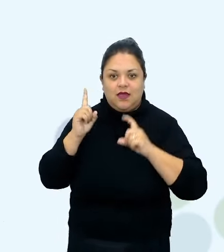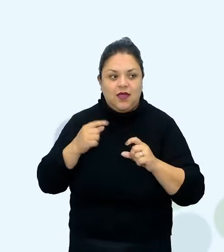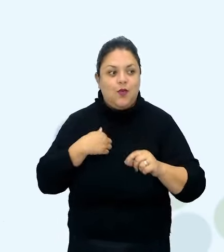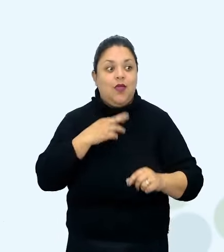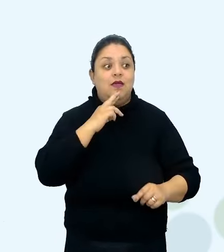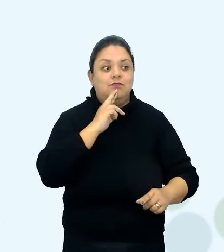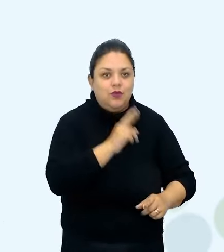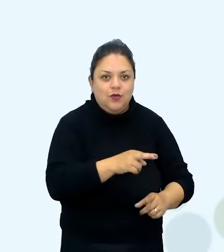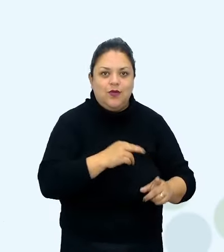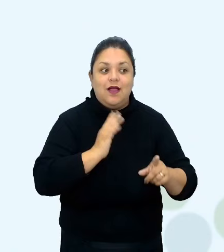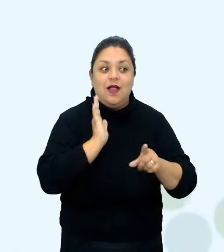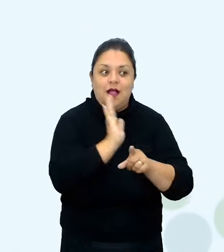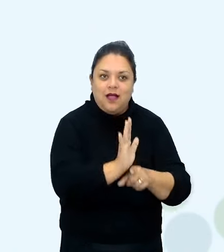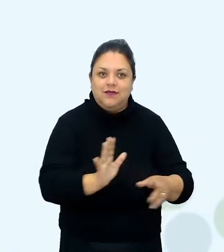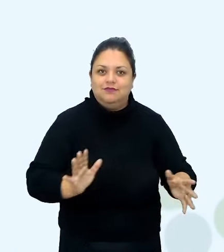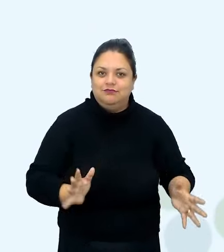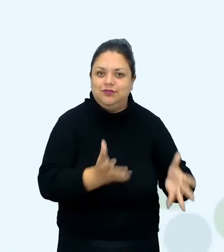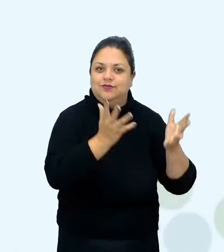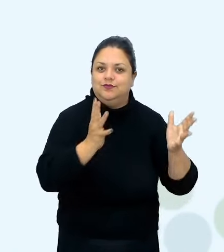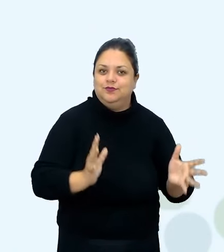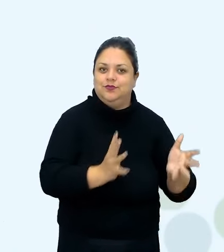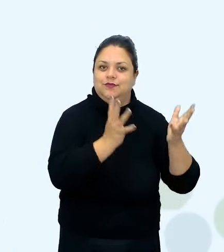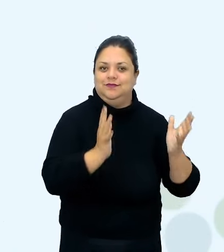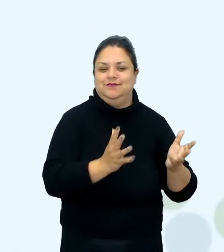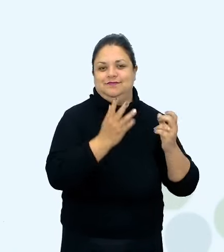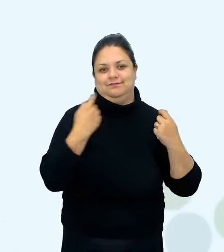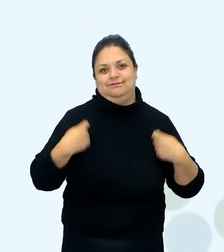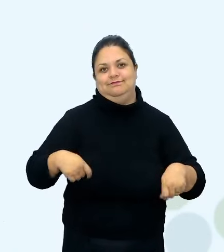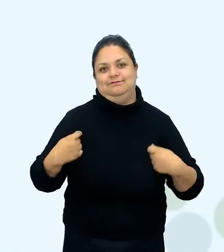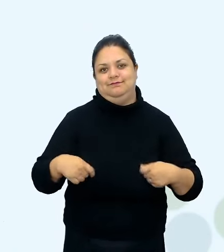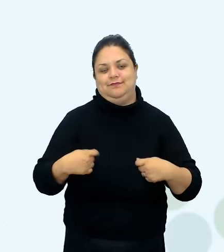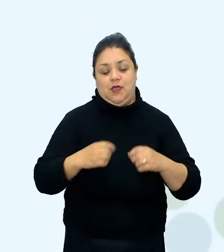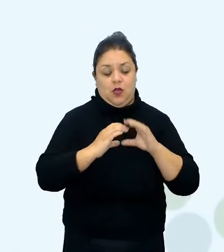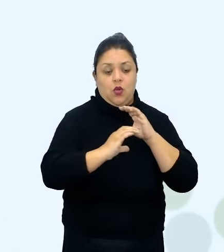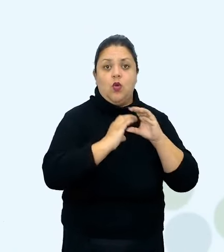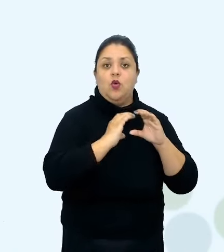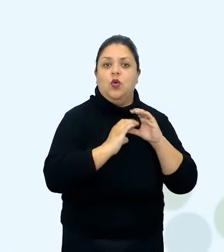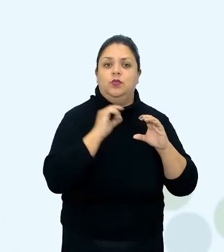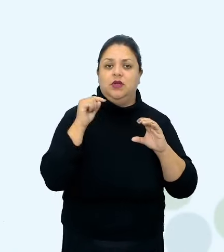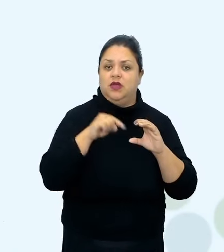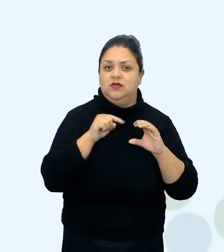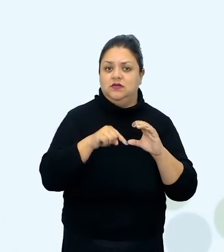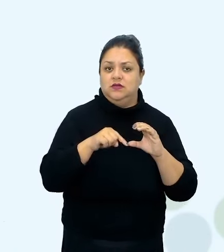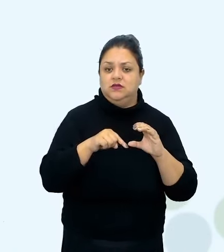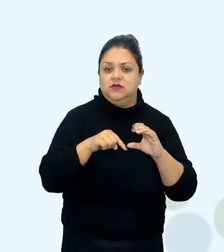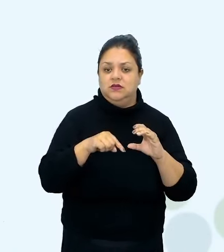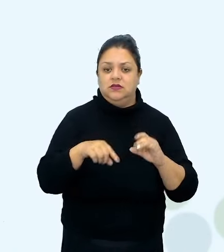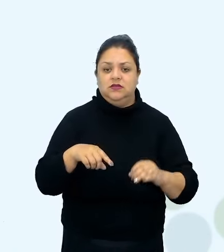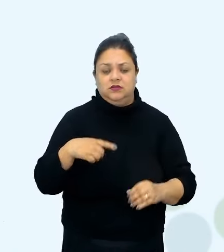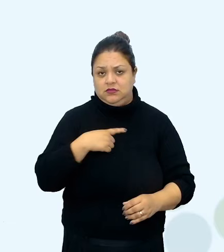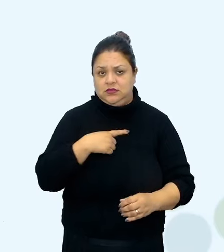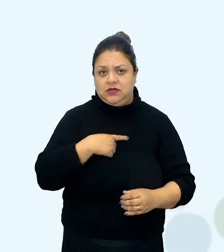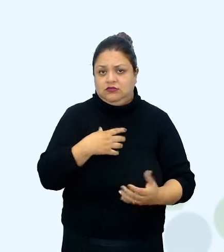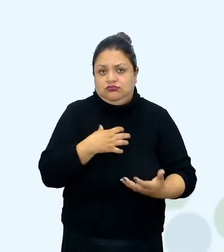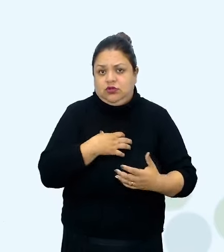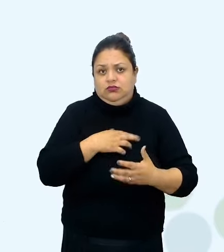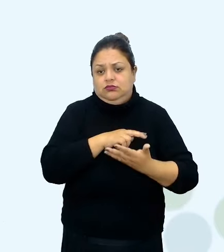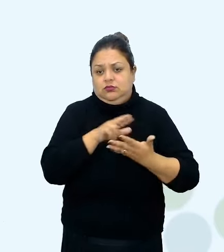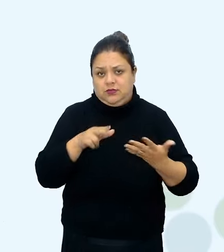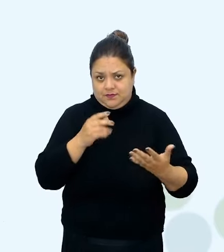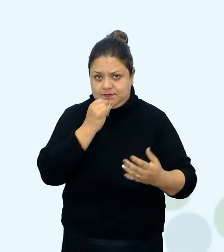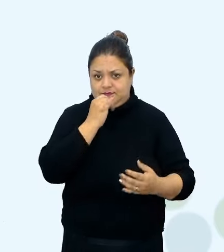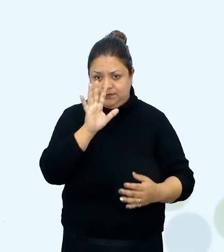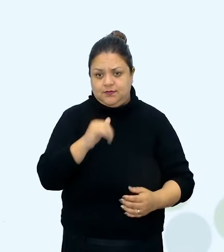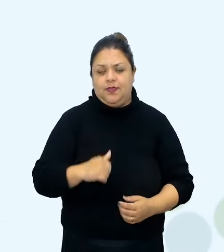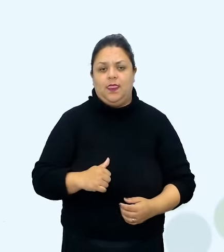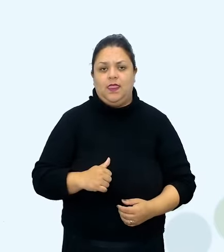a criança, né? A gente sempre tem que lembrar que comunicação, ela tem uma forma. Então, forma, né,